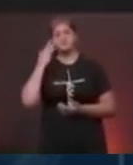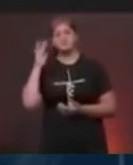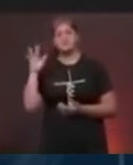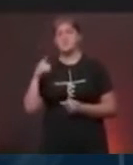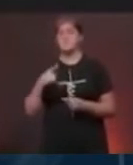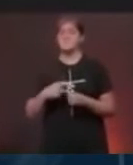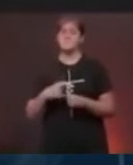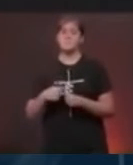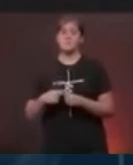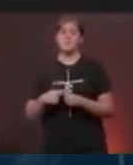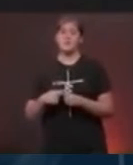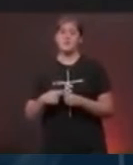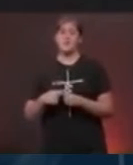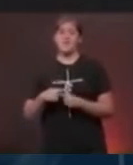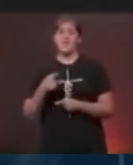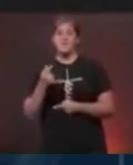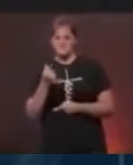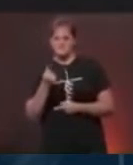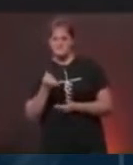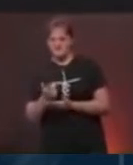isso não é mais preço, é valor.